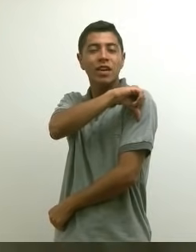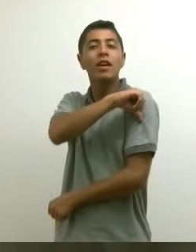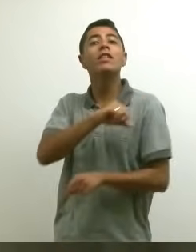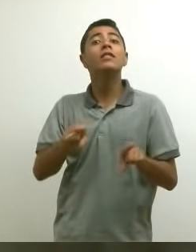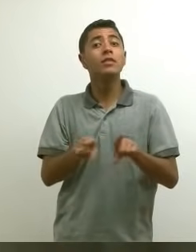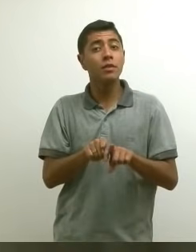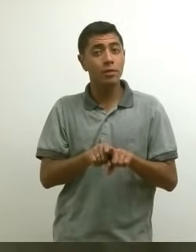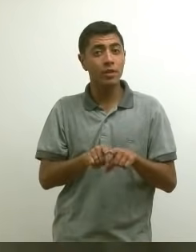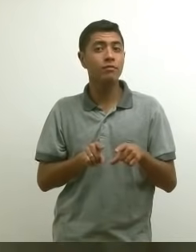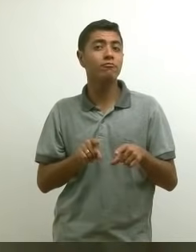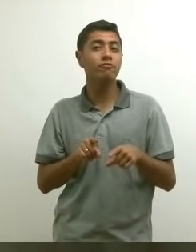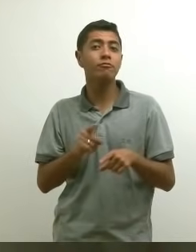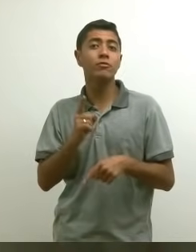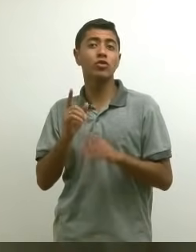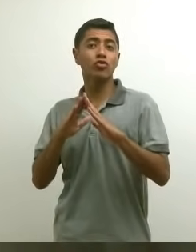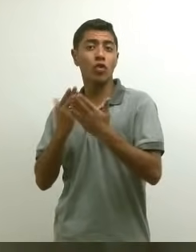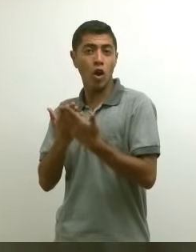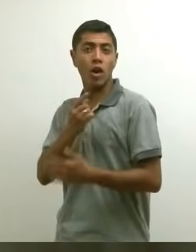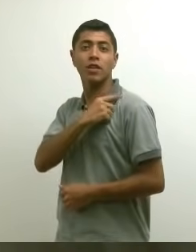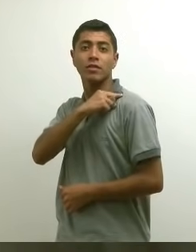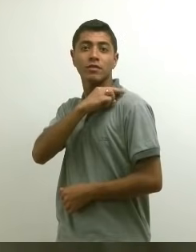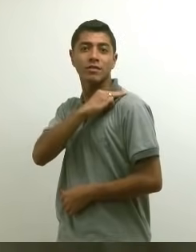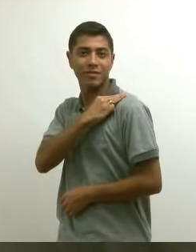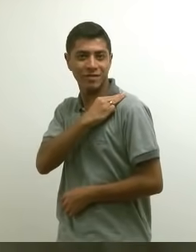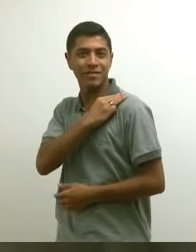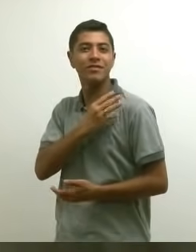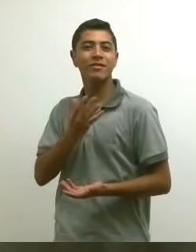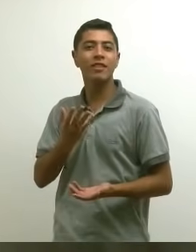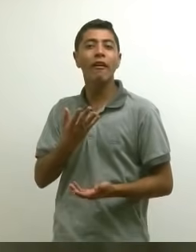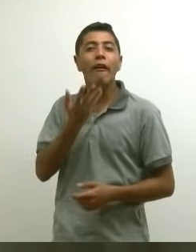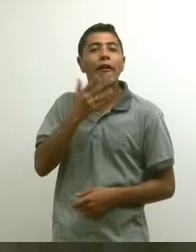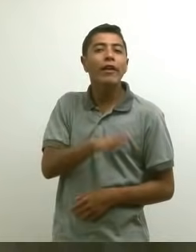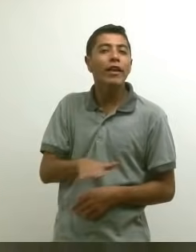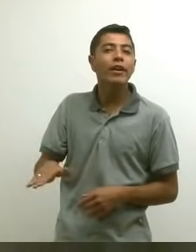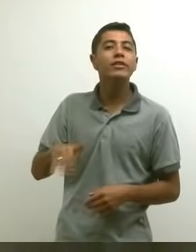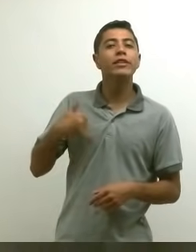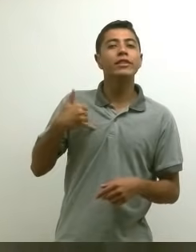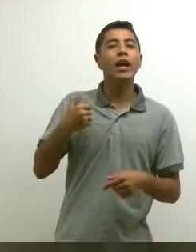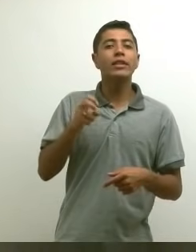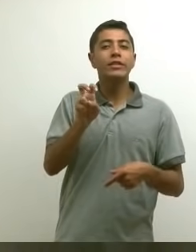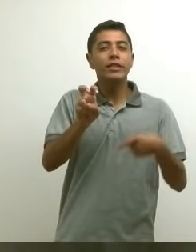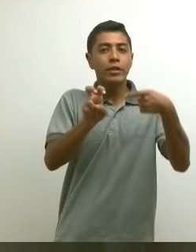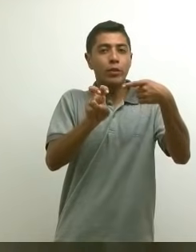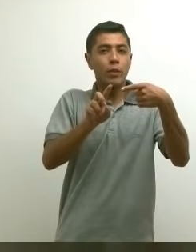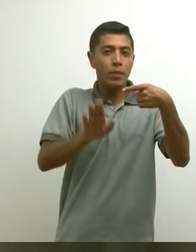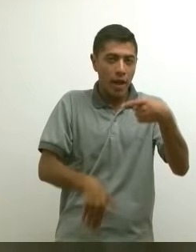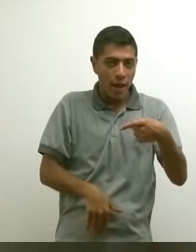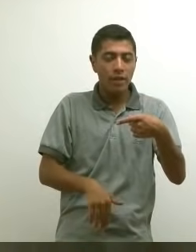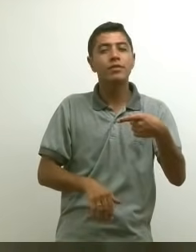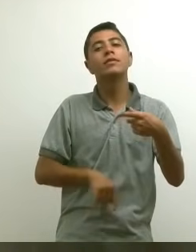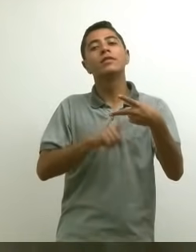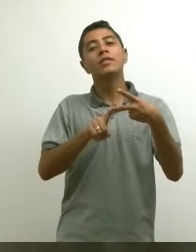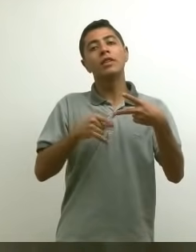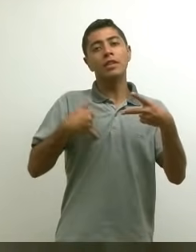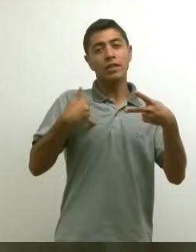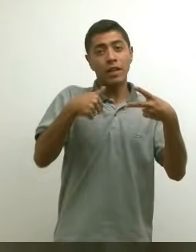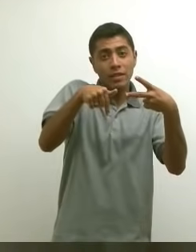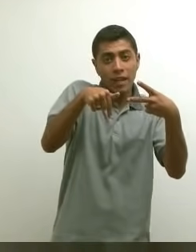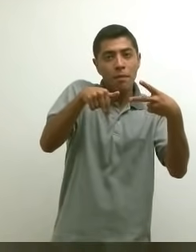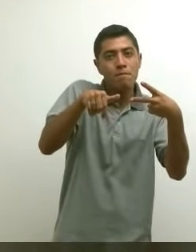anos uma criança depois dos 7 anos uma criança que está chegando pela adolescência porque